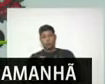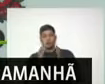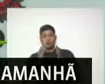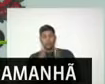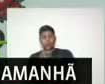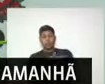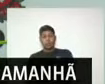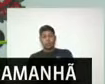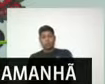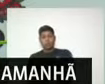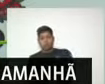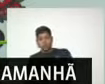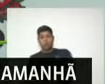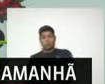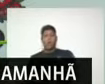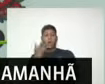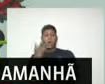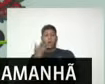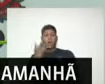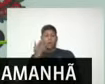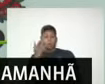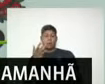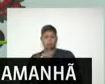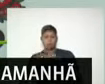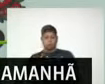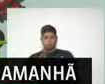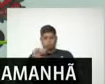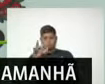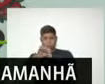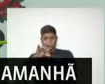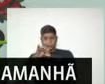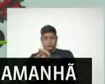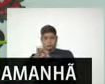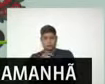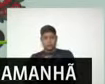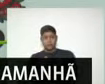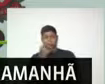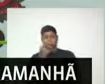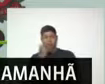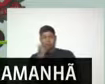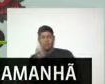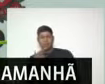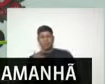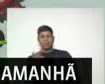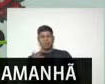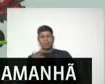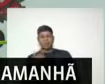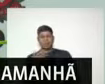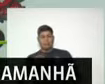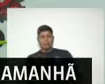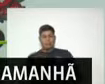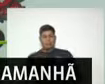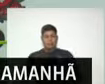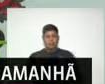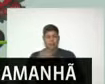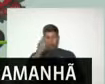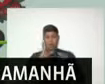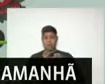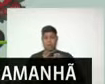acostumados a partir de amanhã mas isso não pode ser desculpa para as pessoas se sentirem à vontade